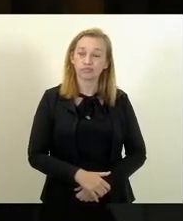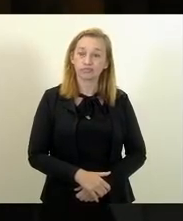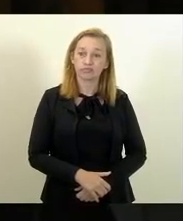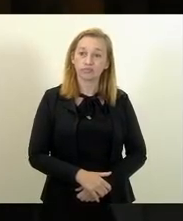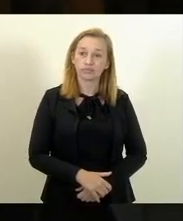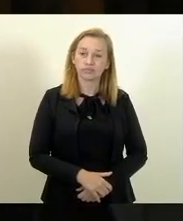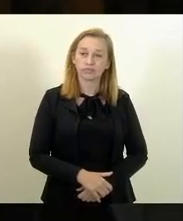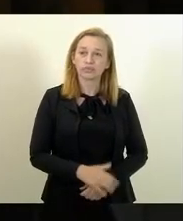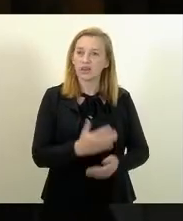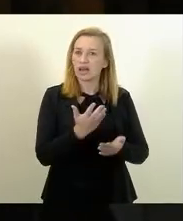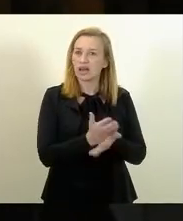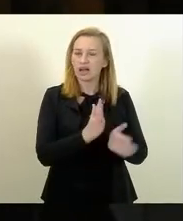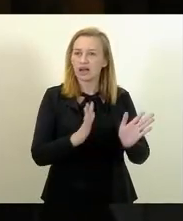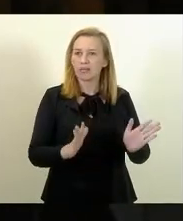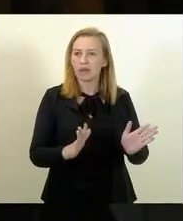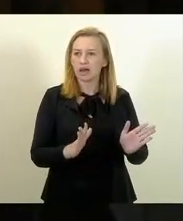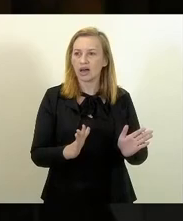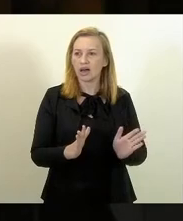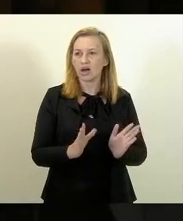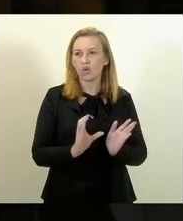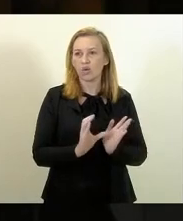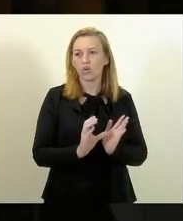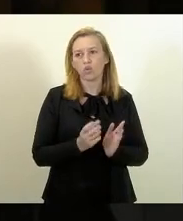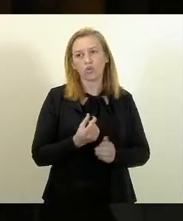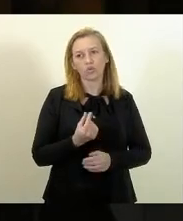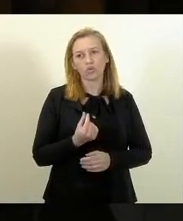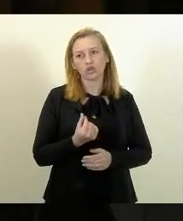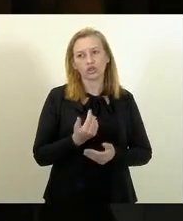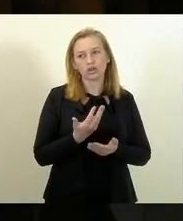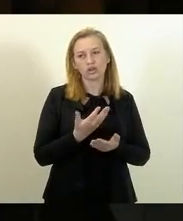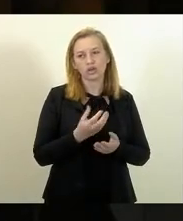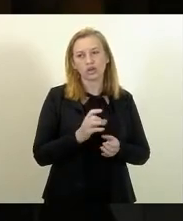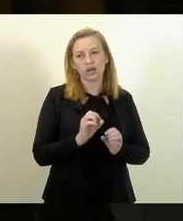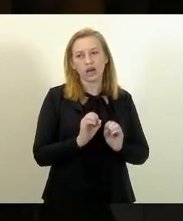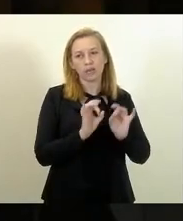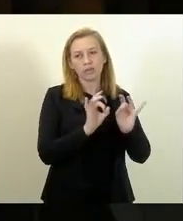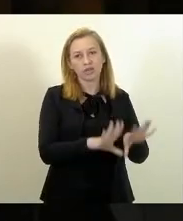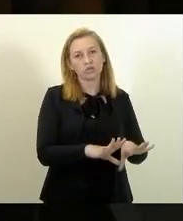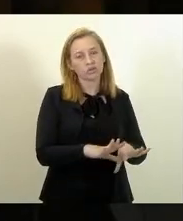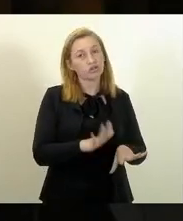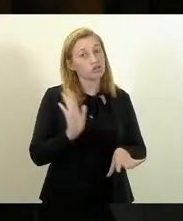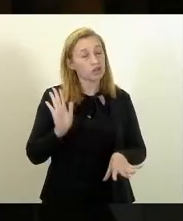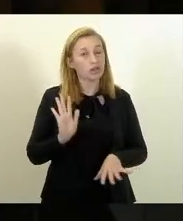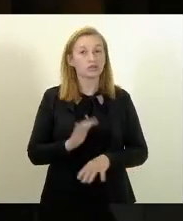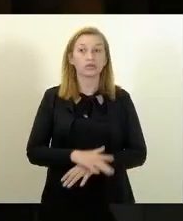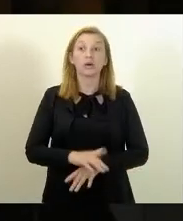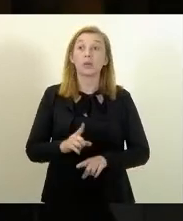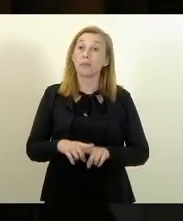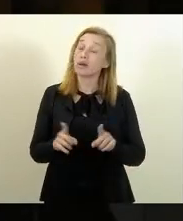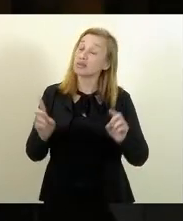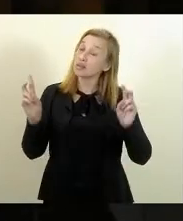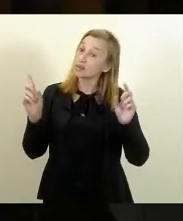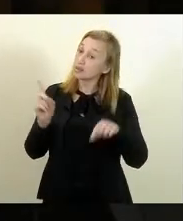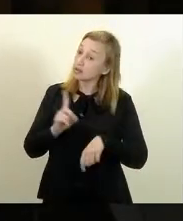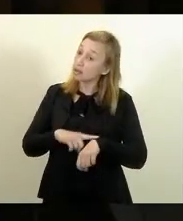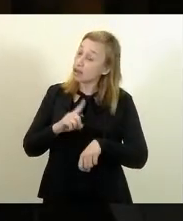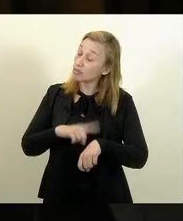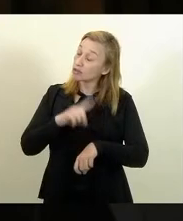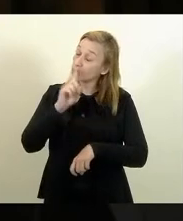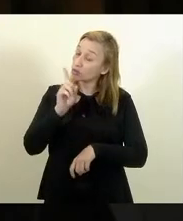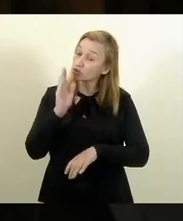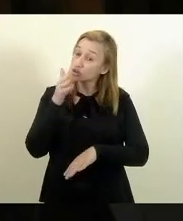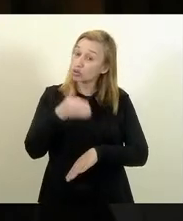Quando acabar essas gorduras, abandonam o osso de lado. Mas esse tempo ainda não